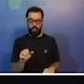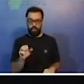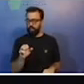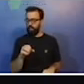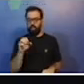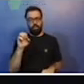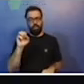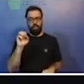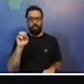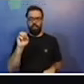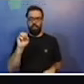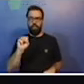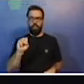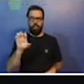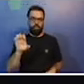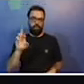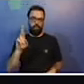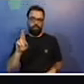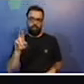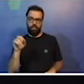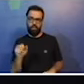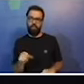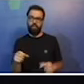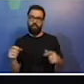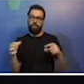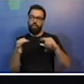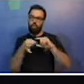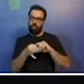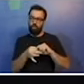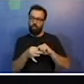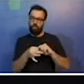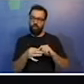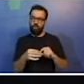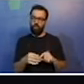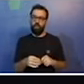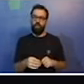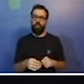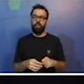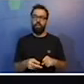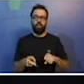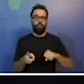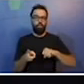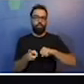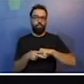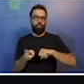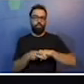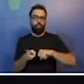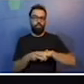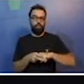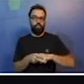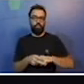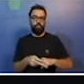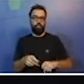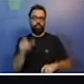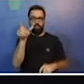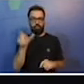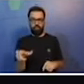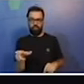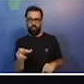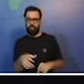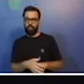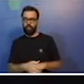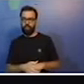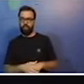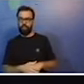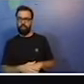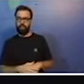ou ela, nós, vós, eles ou elas. Então, vamos observar esse pronome aí, porque nesse